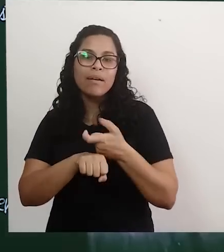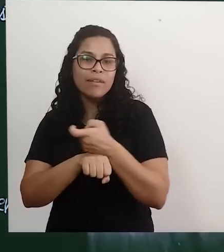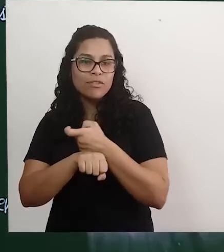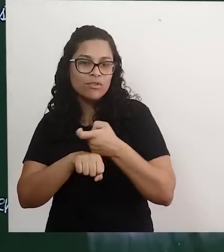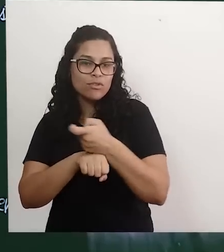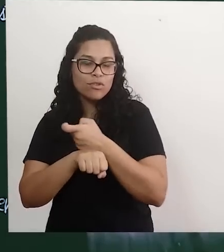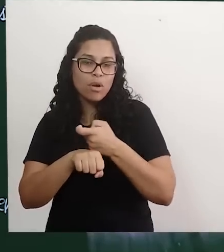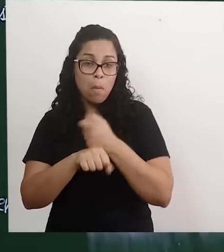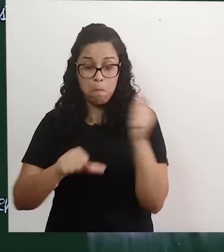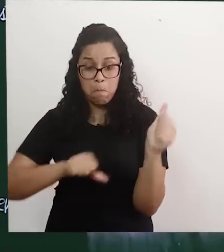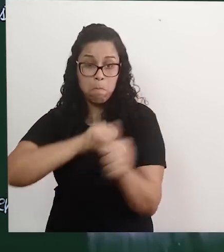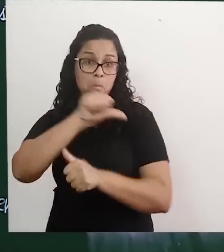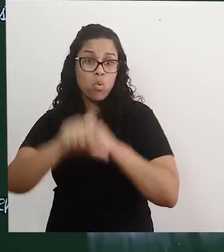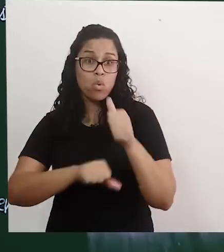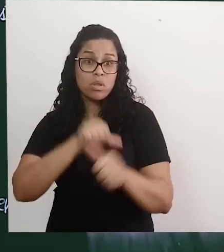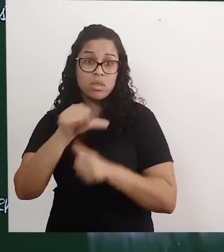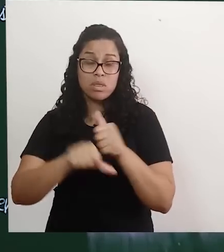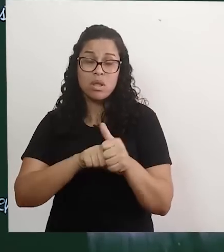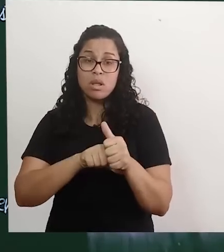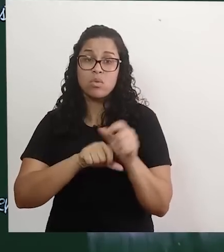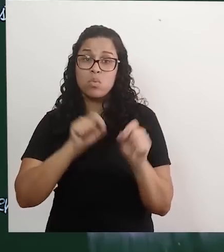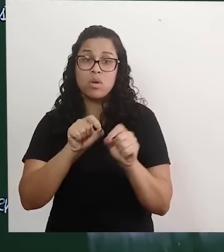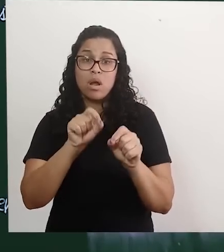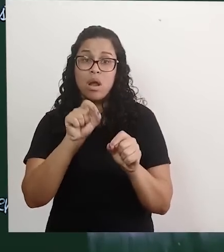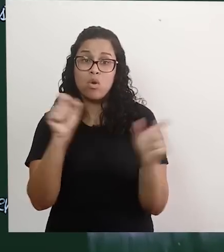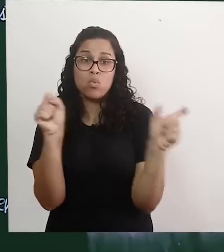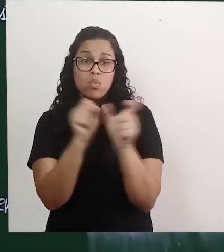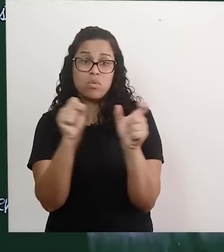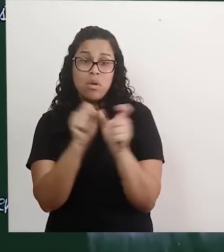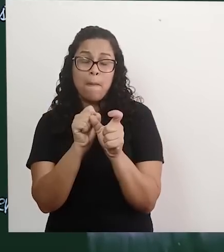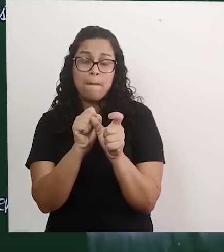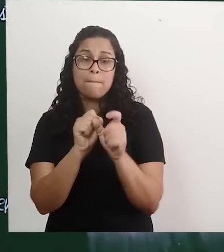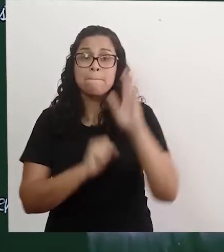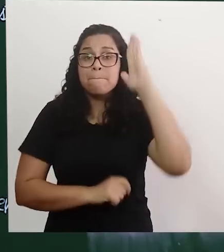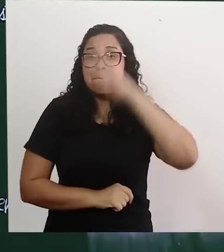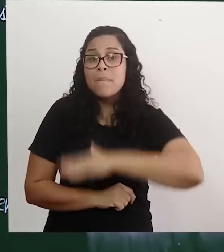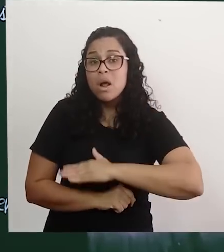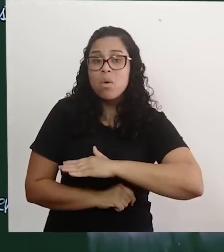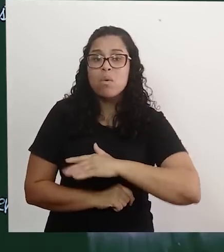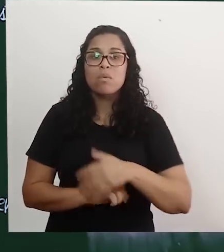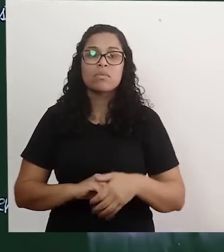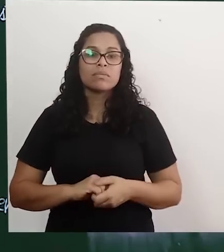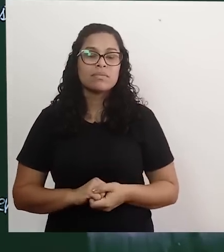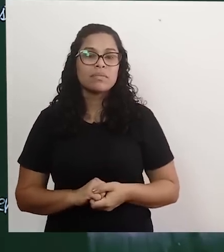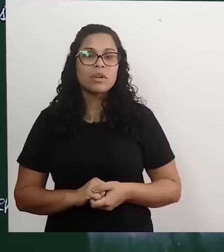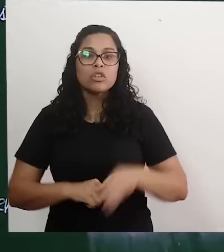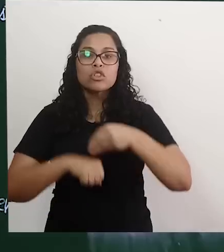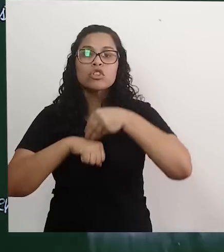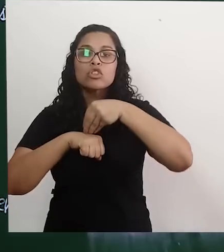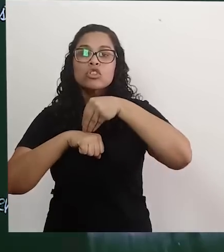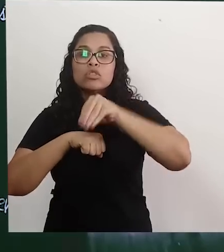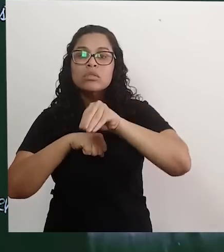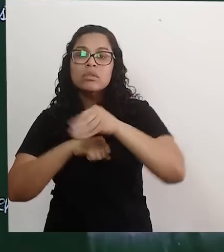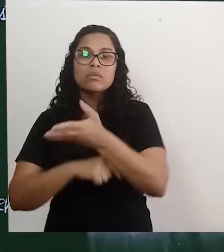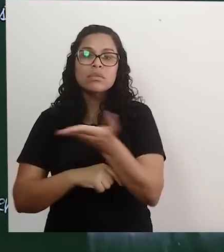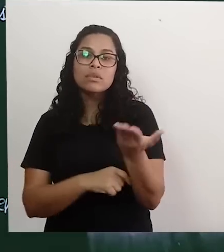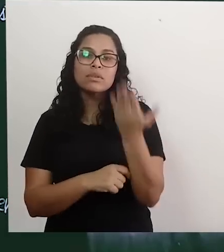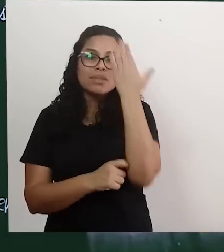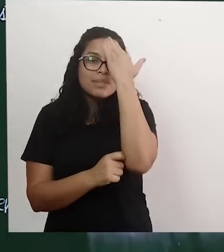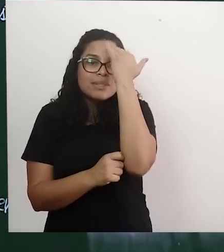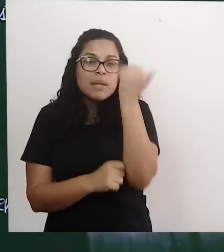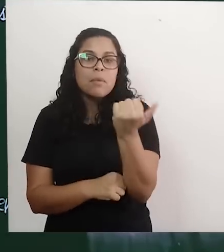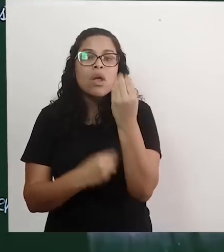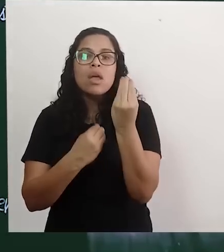Essa palavra está modificando o substantivo comportamento. É um mau comportamento. Uma dica que a gente costuma dar para você